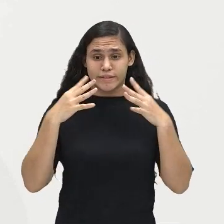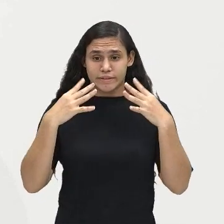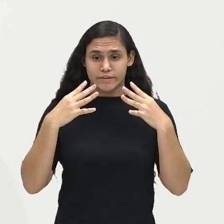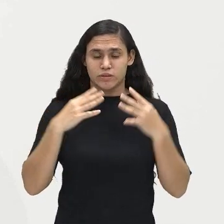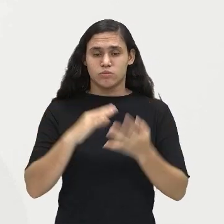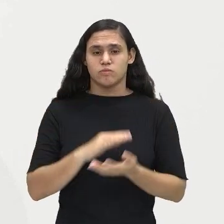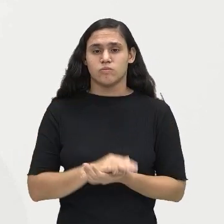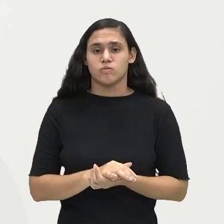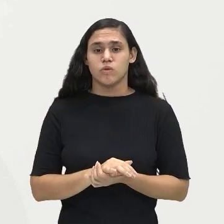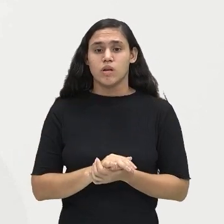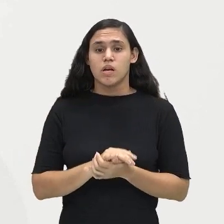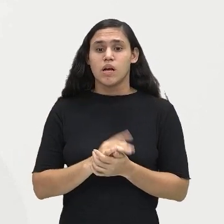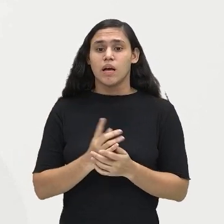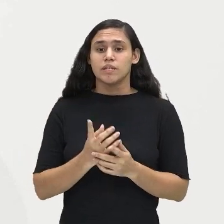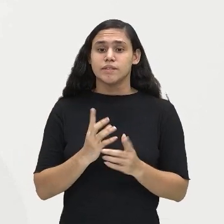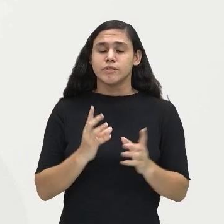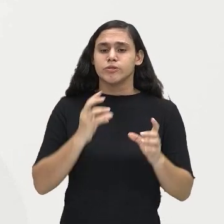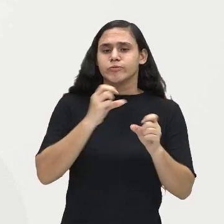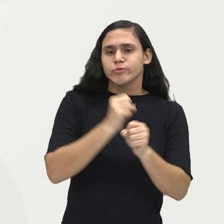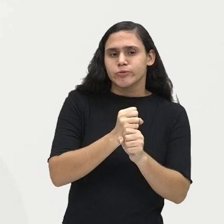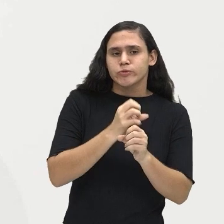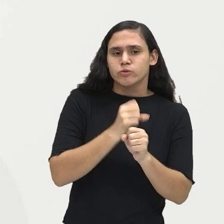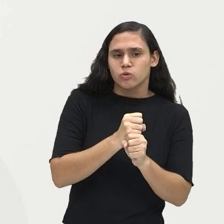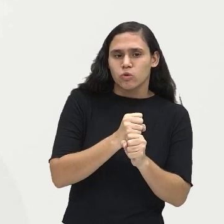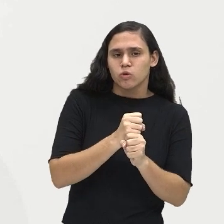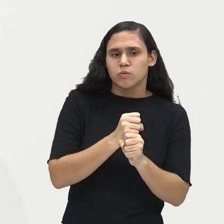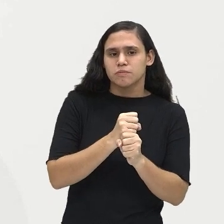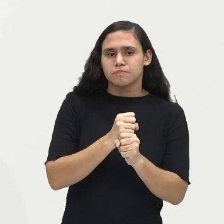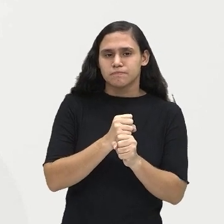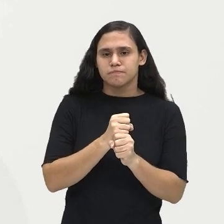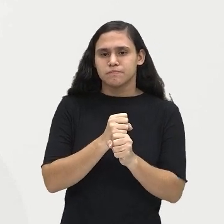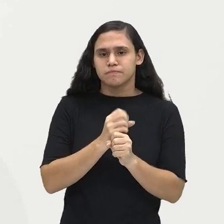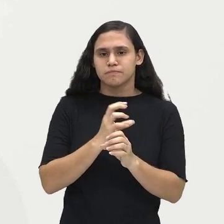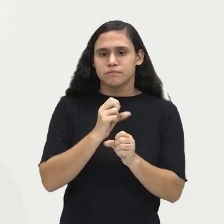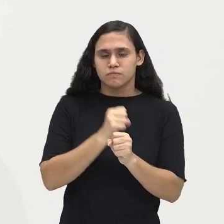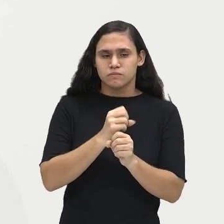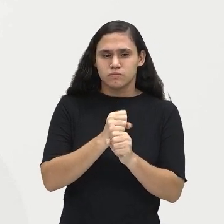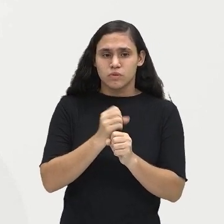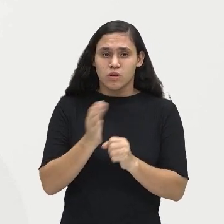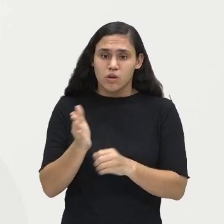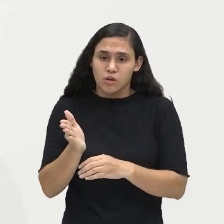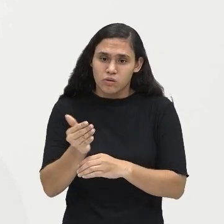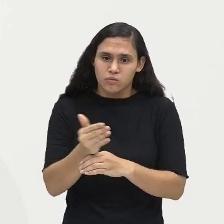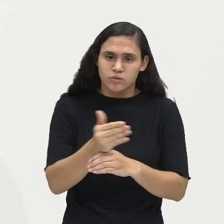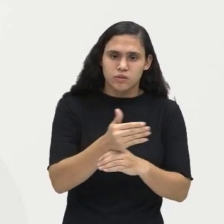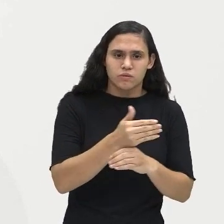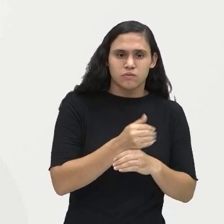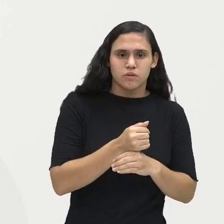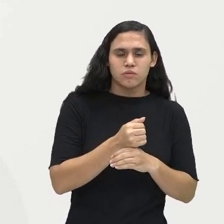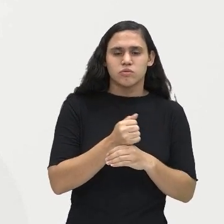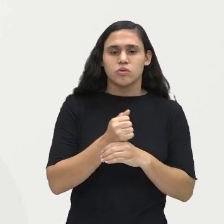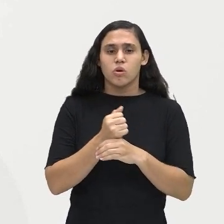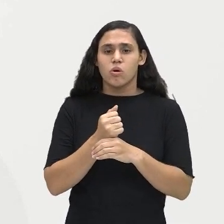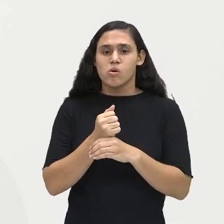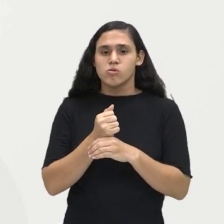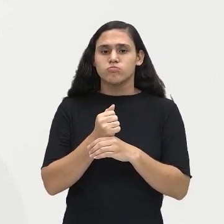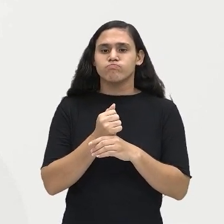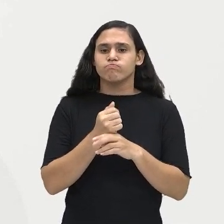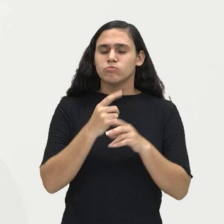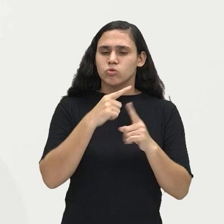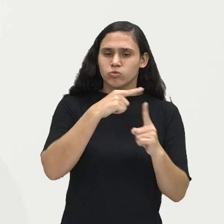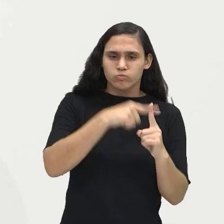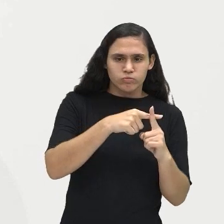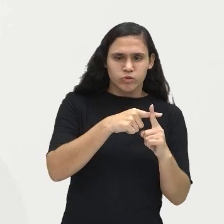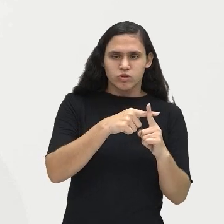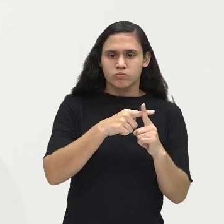A gente soma, somamos e conservamos o mesmo sinal. Isso é